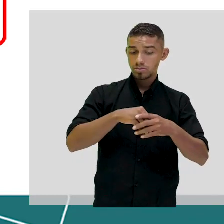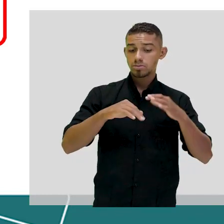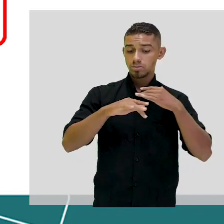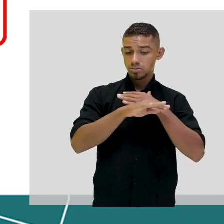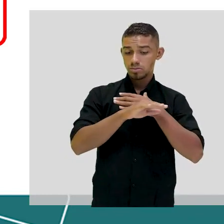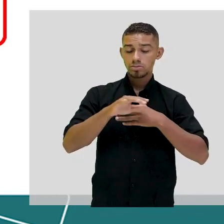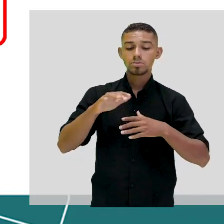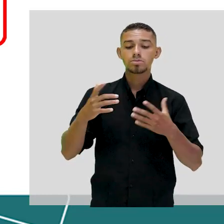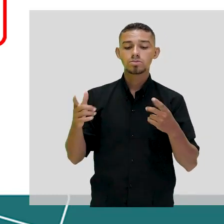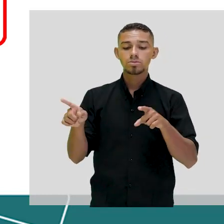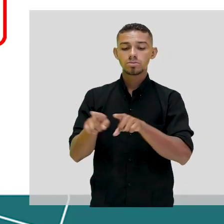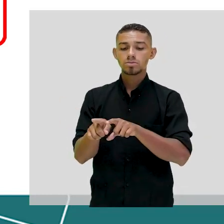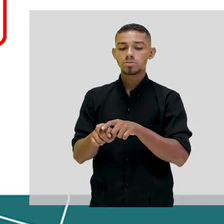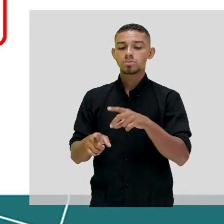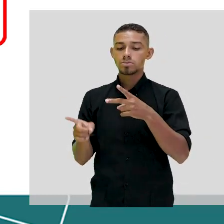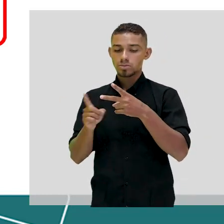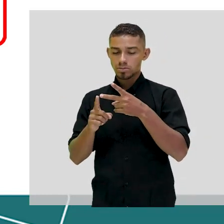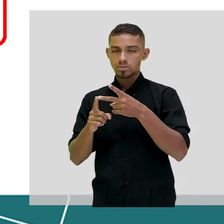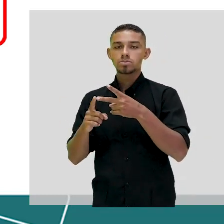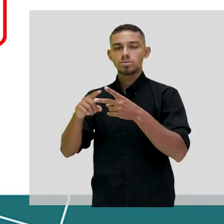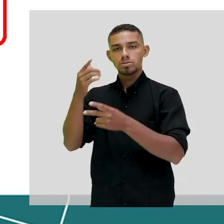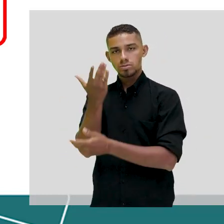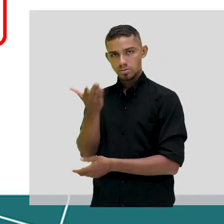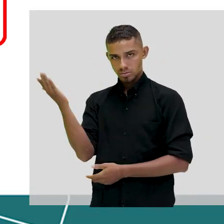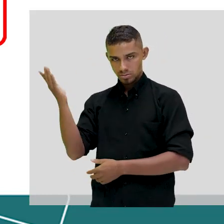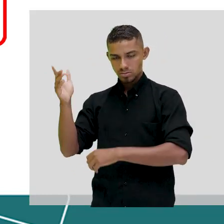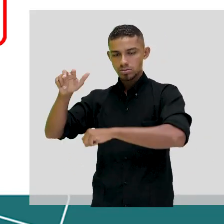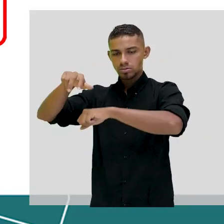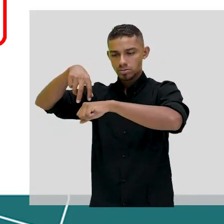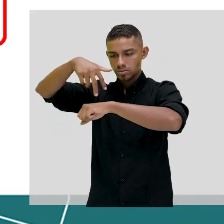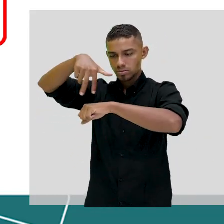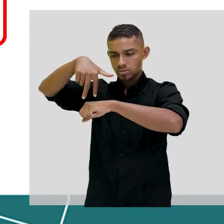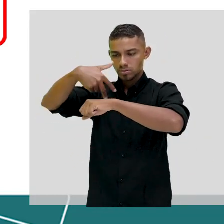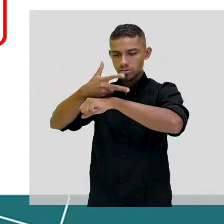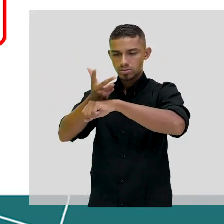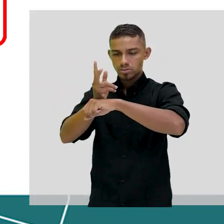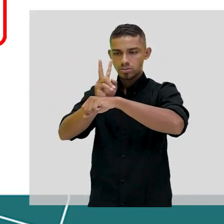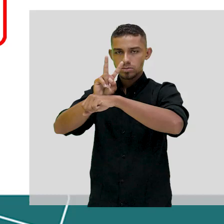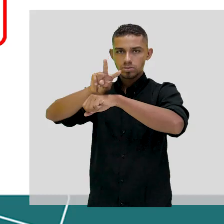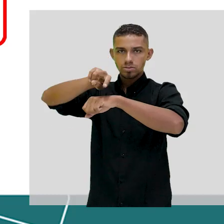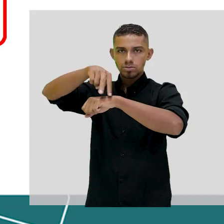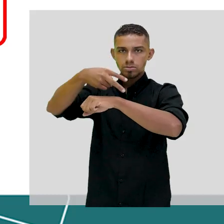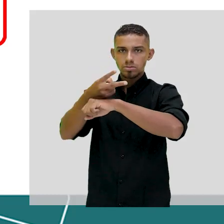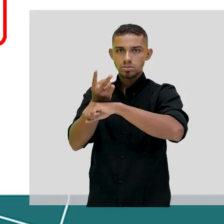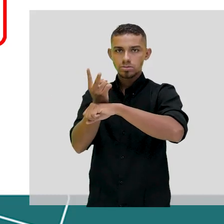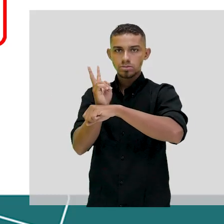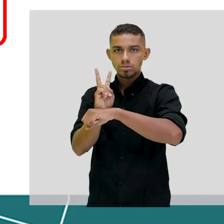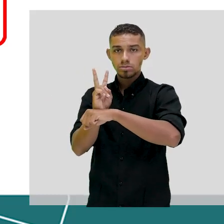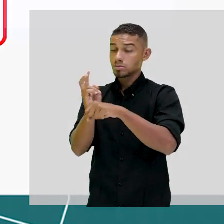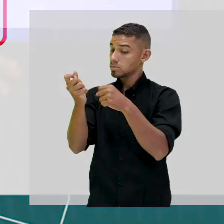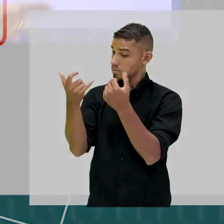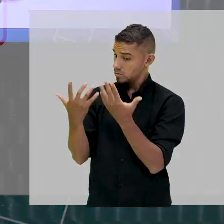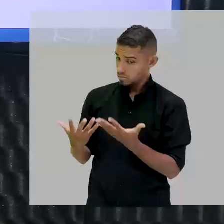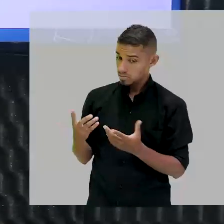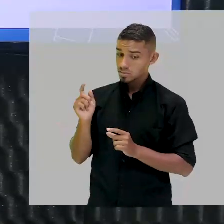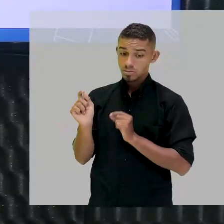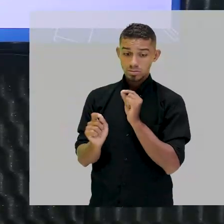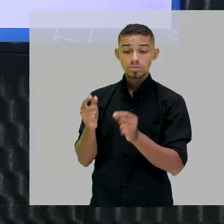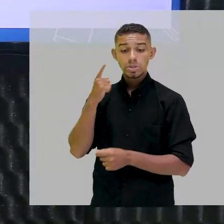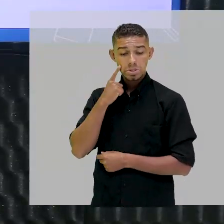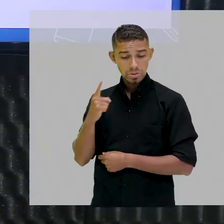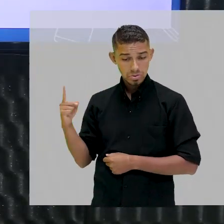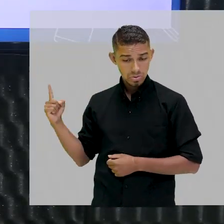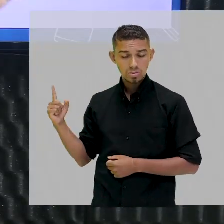dentro dessas danças urbanas? O break dance, certo? Então, se nós formos falar de break